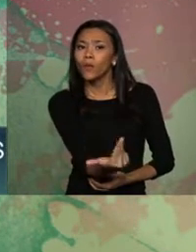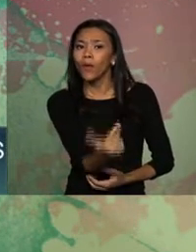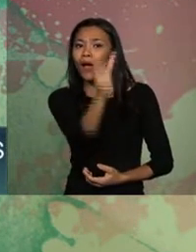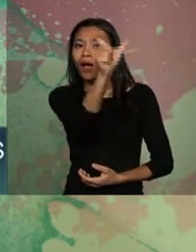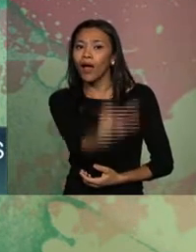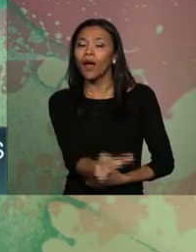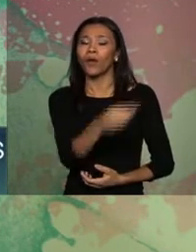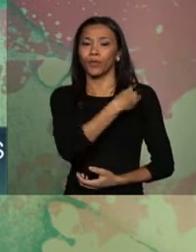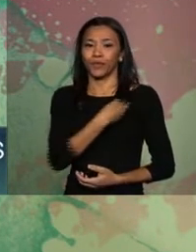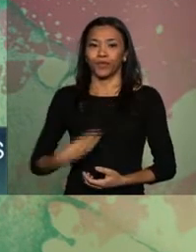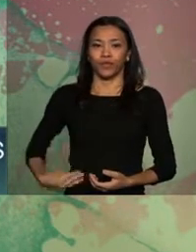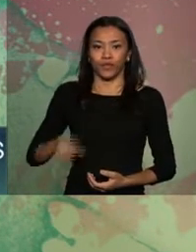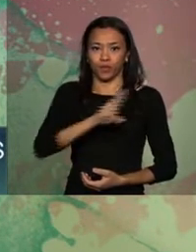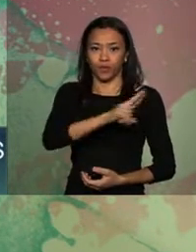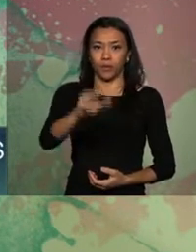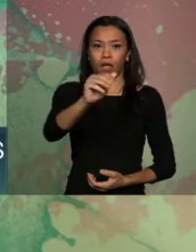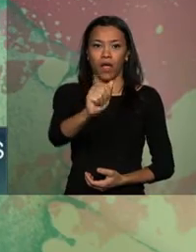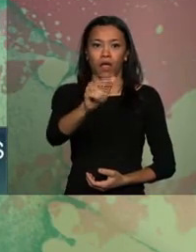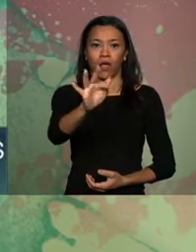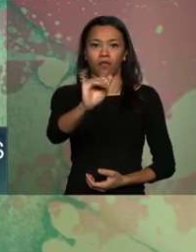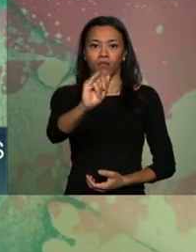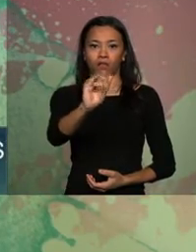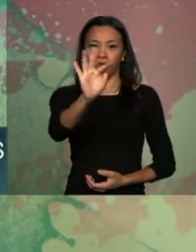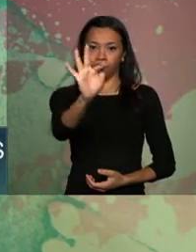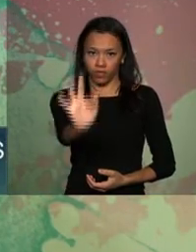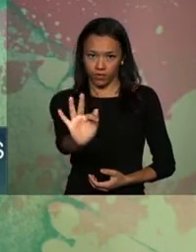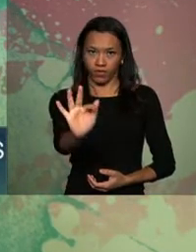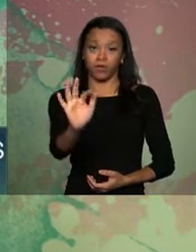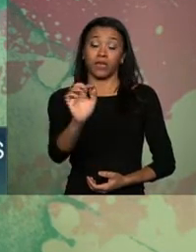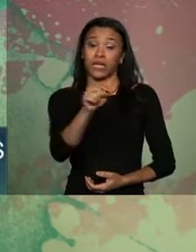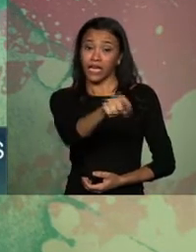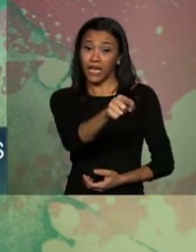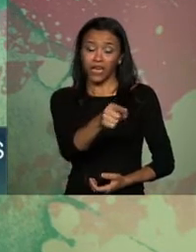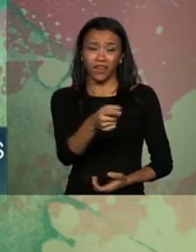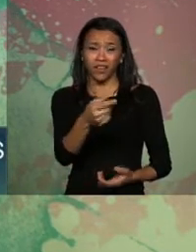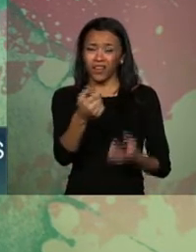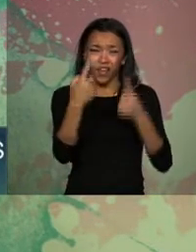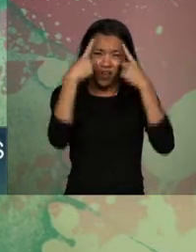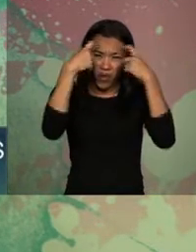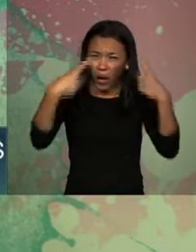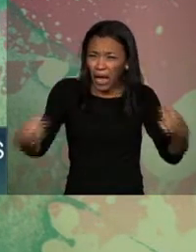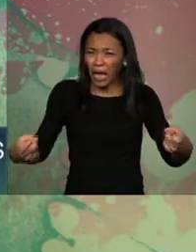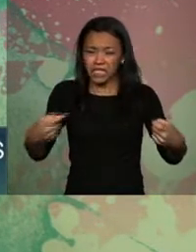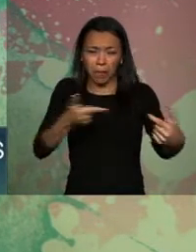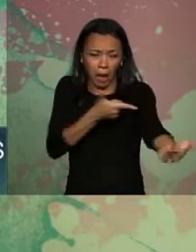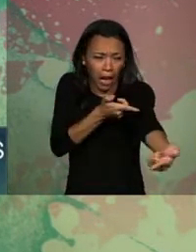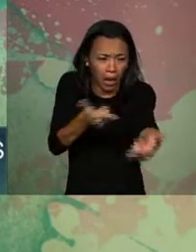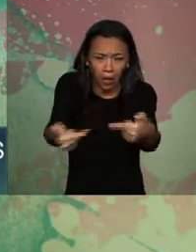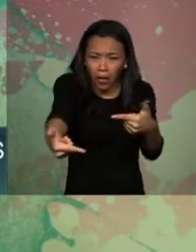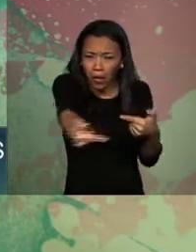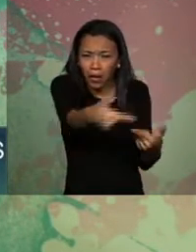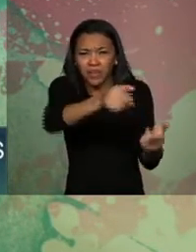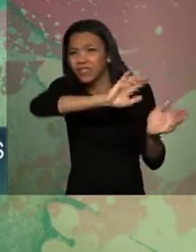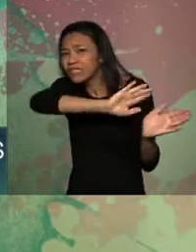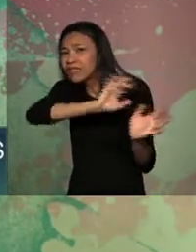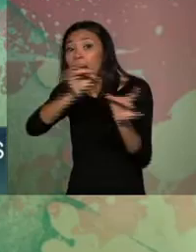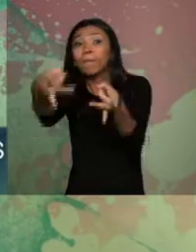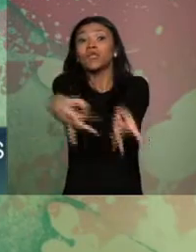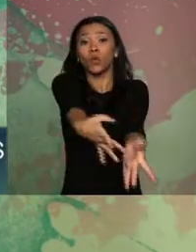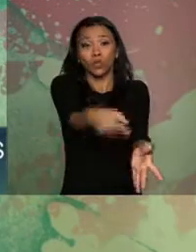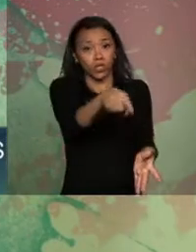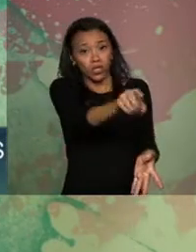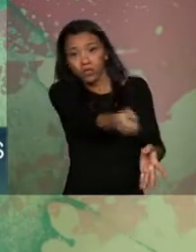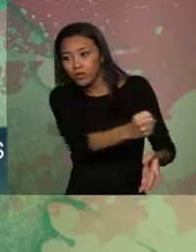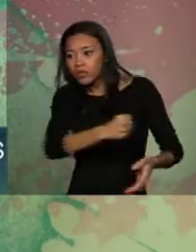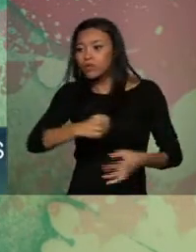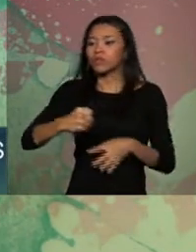Afif, que ele saia do mundo da violência e entre no mundo do trabalho, ou que ele não chegue